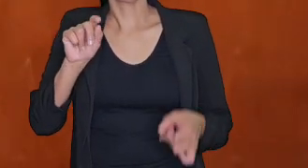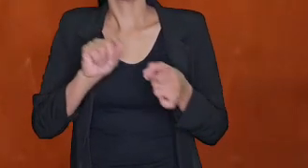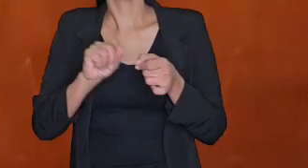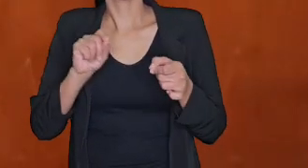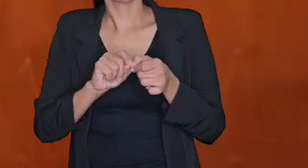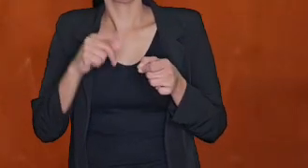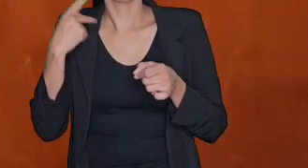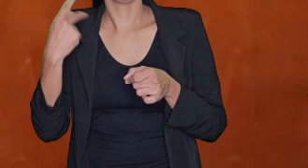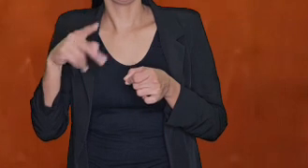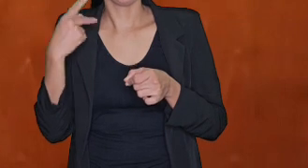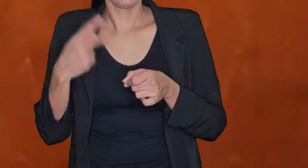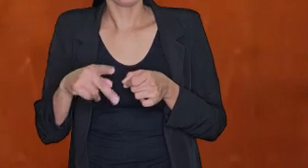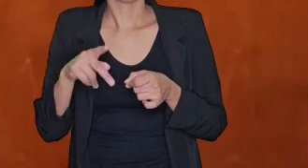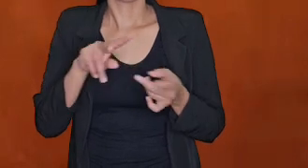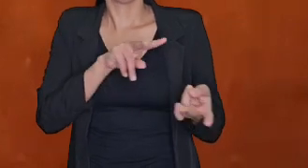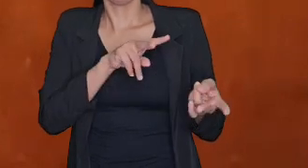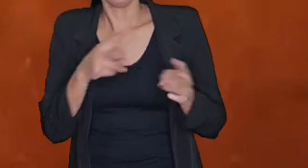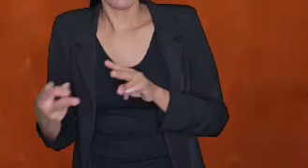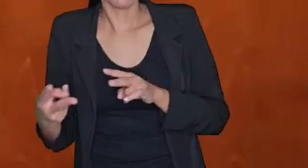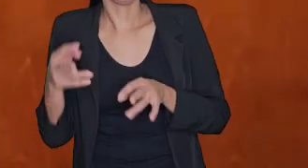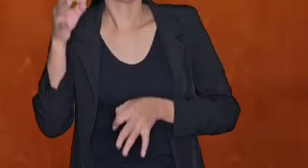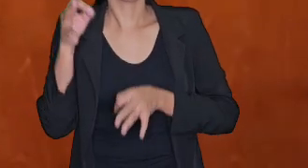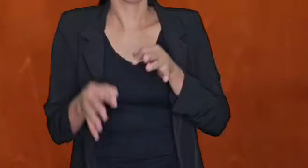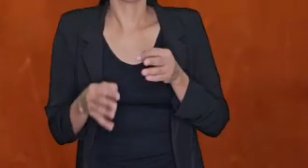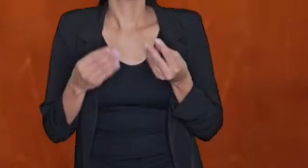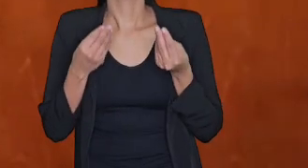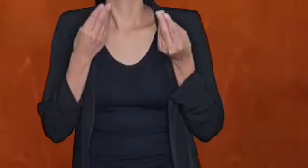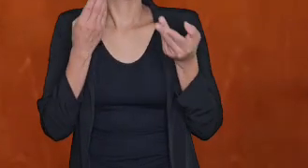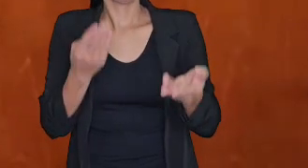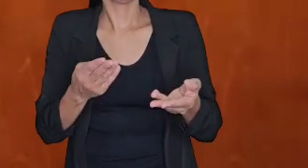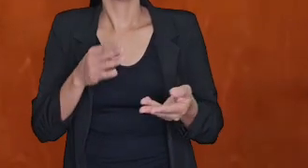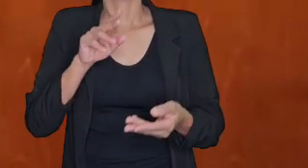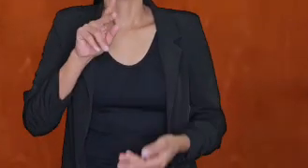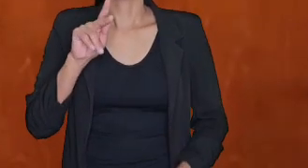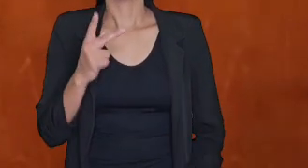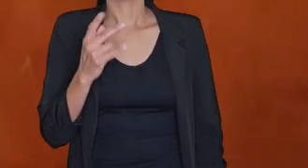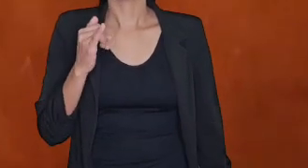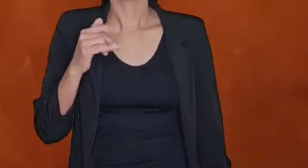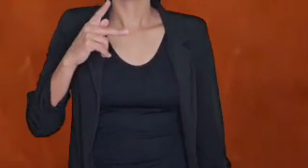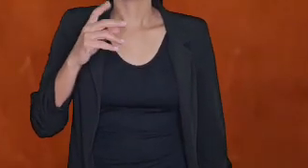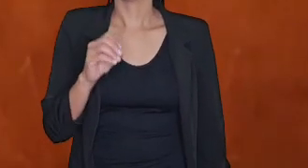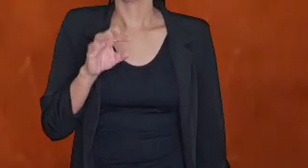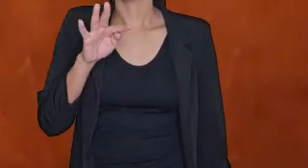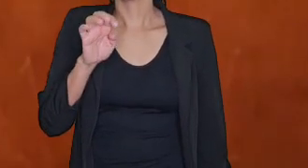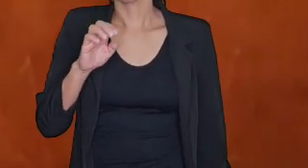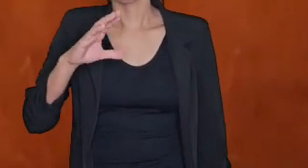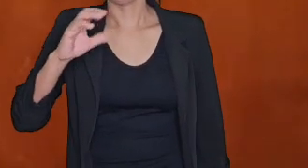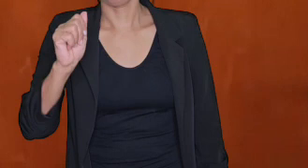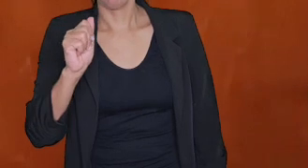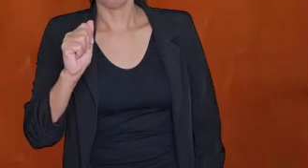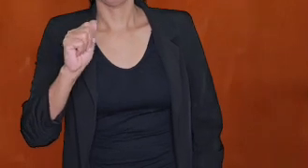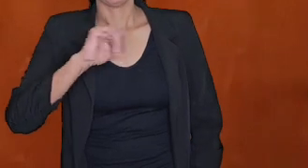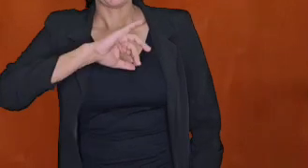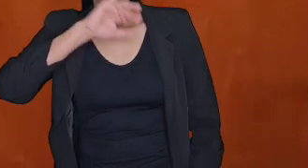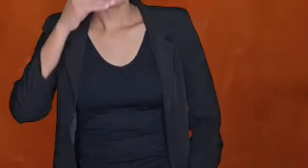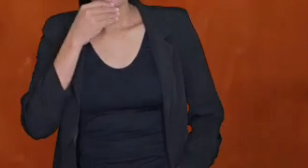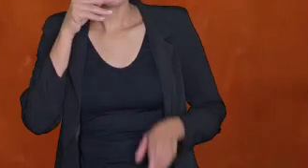equiparar, a execução da alienação fiduciária, trazendo isso para a